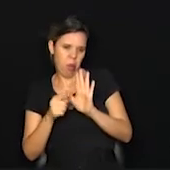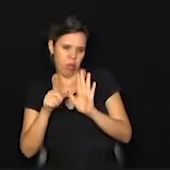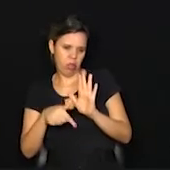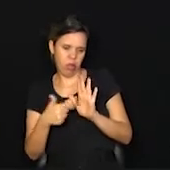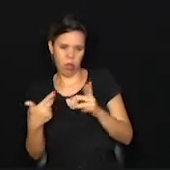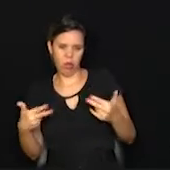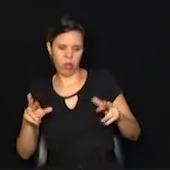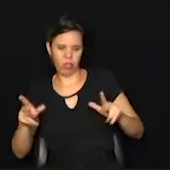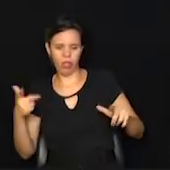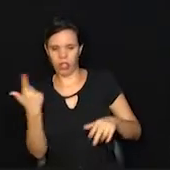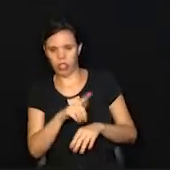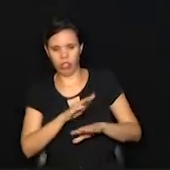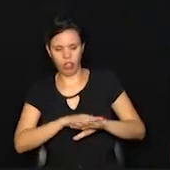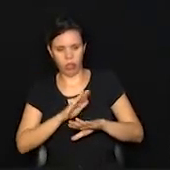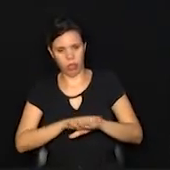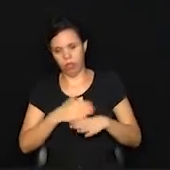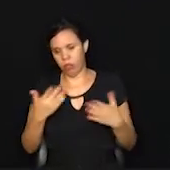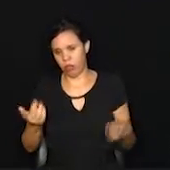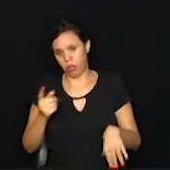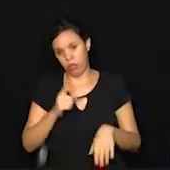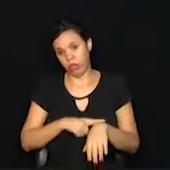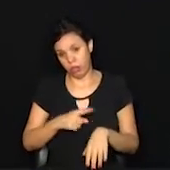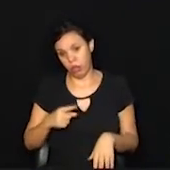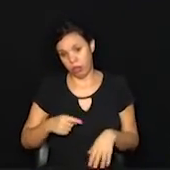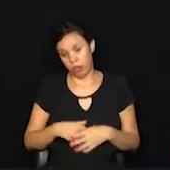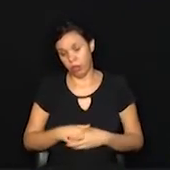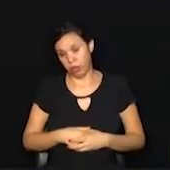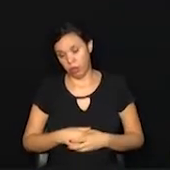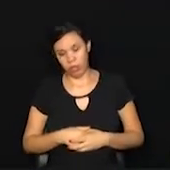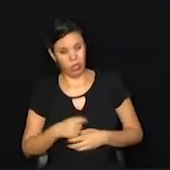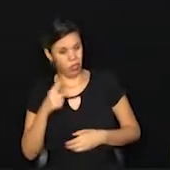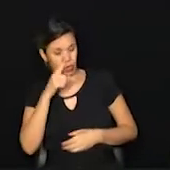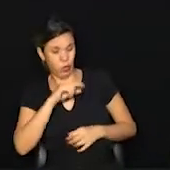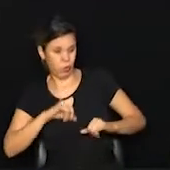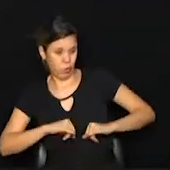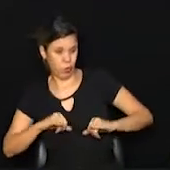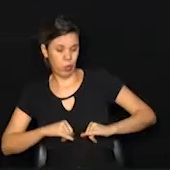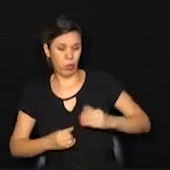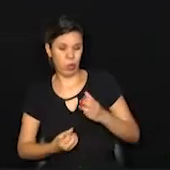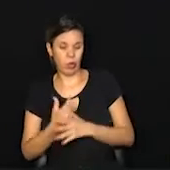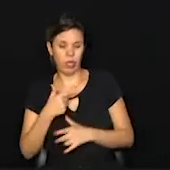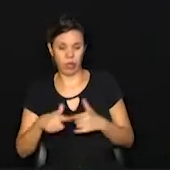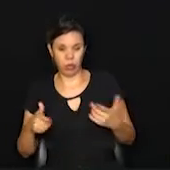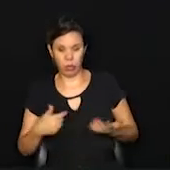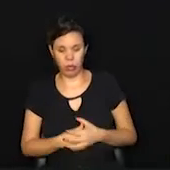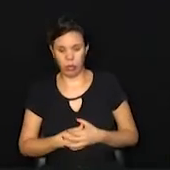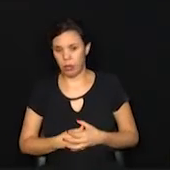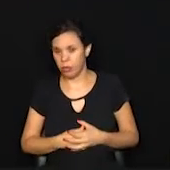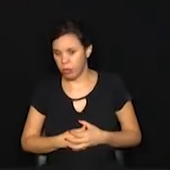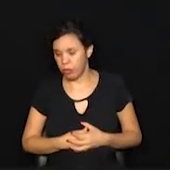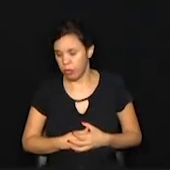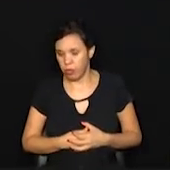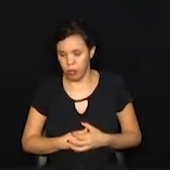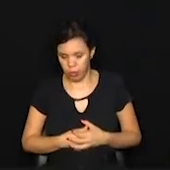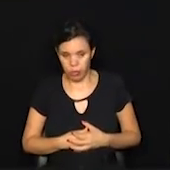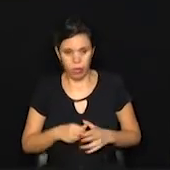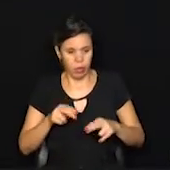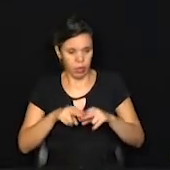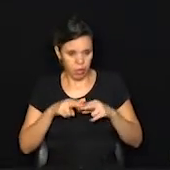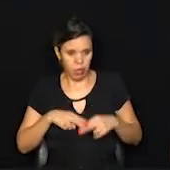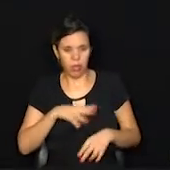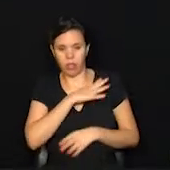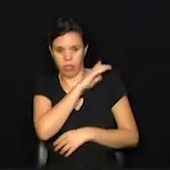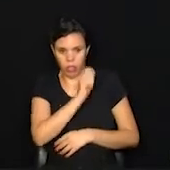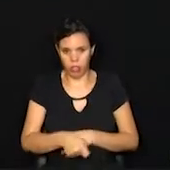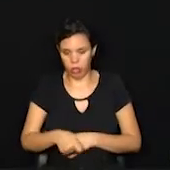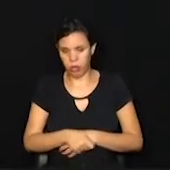outra né pois bem então foi um momento de muita a qualidade aí acontece um episódio que é bem típico da ditadura né